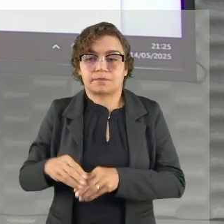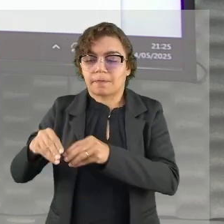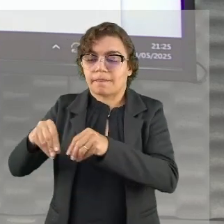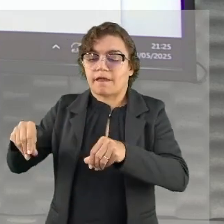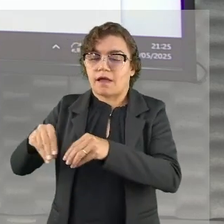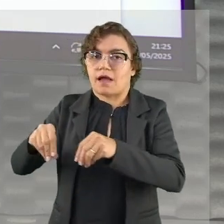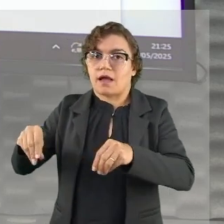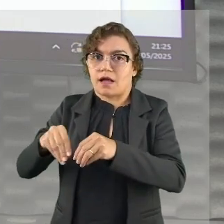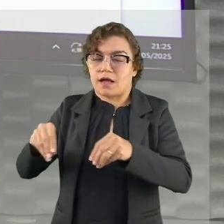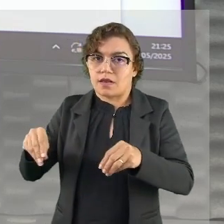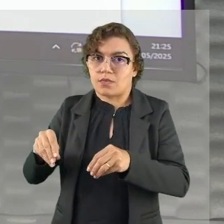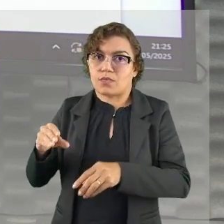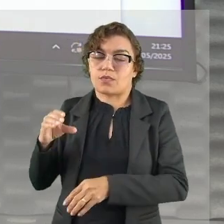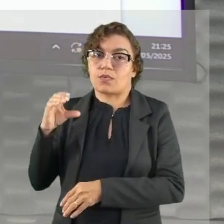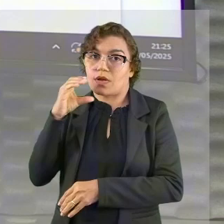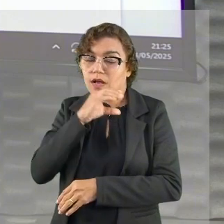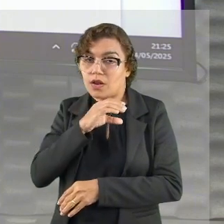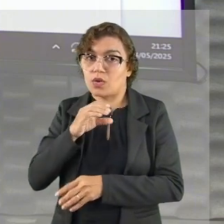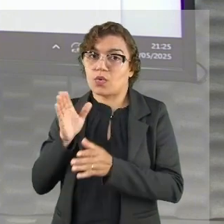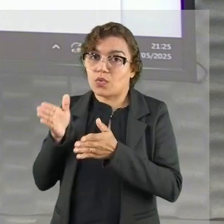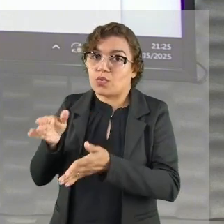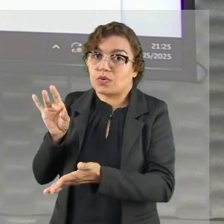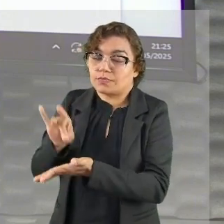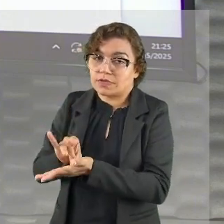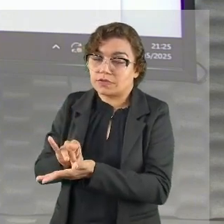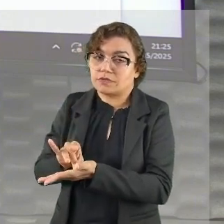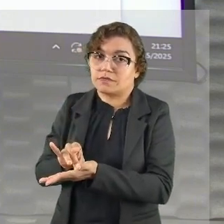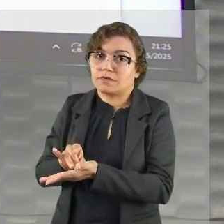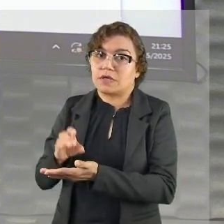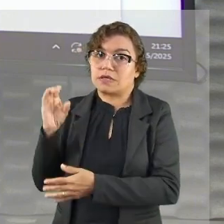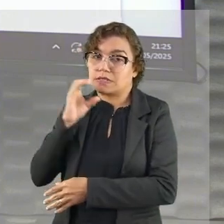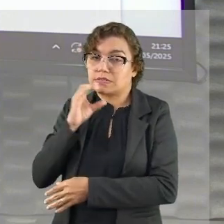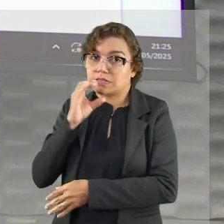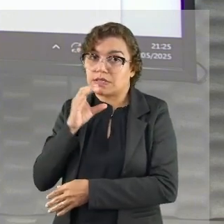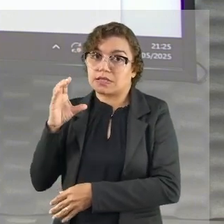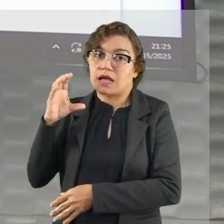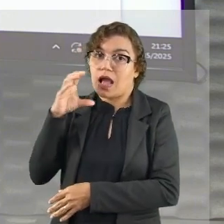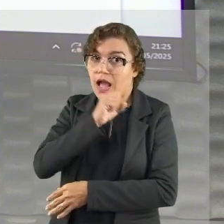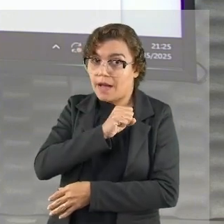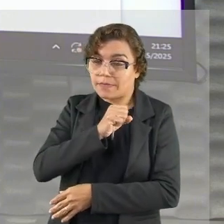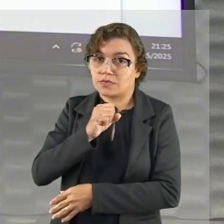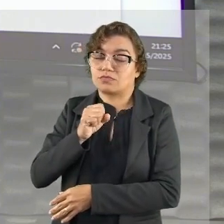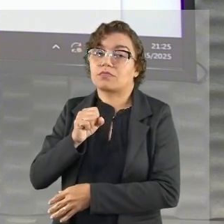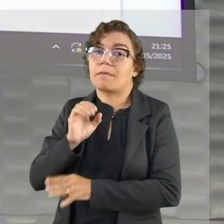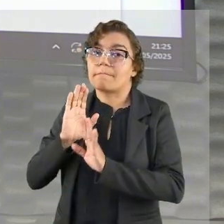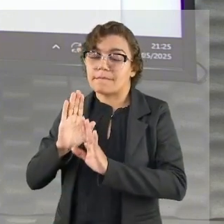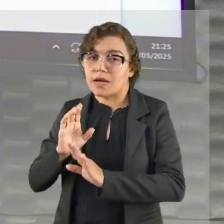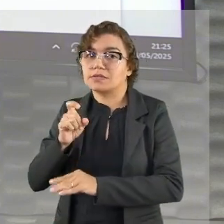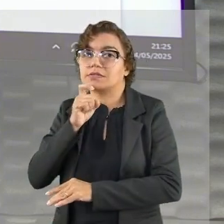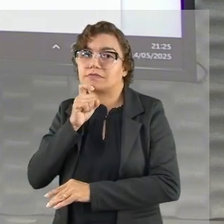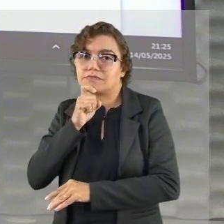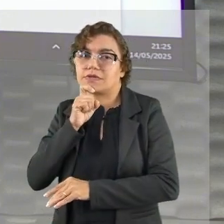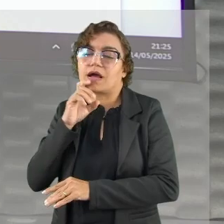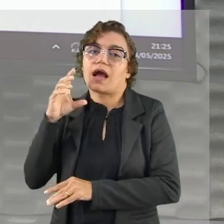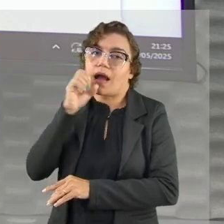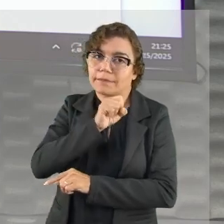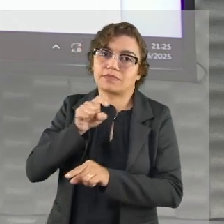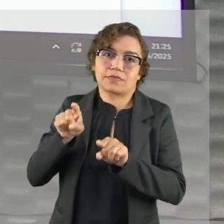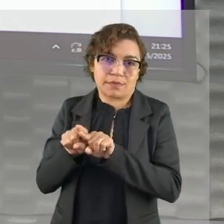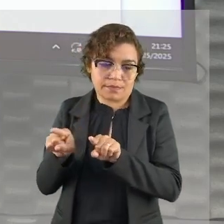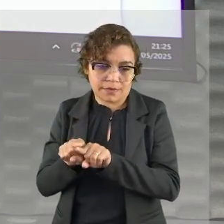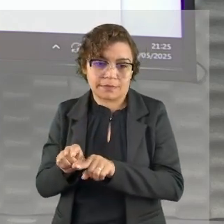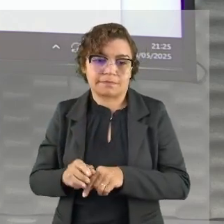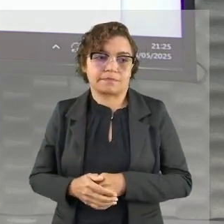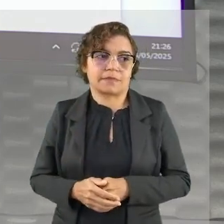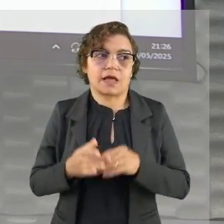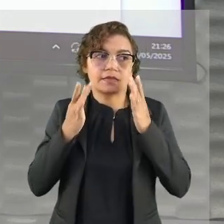calor específico baixo, esquenta rápido, em compensação esfria rápido. Atenção para cá.